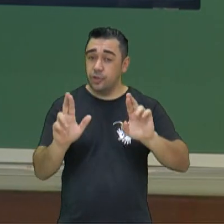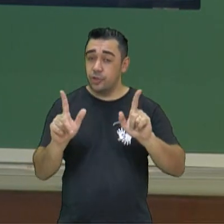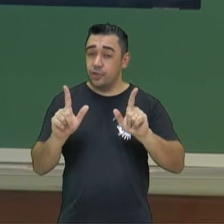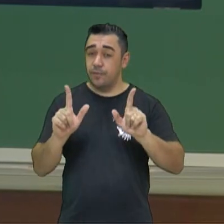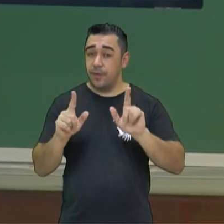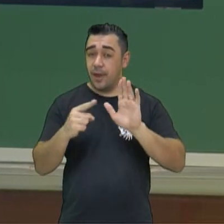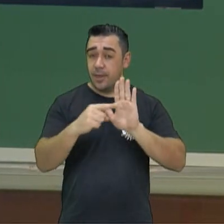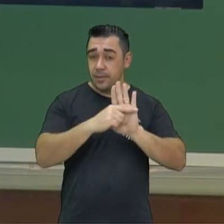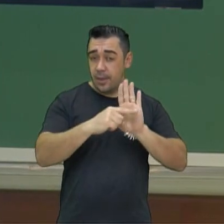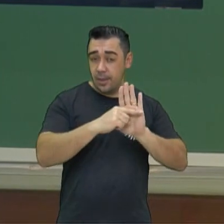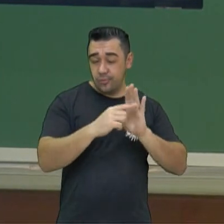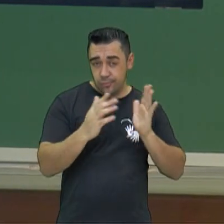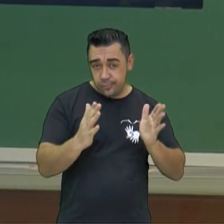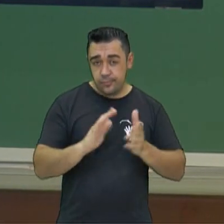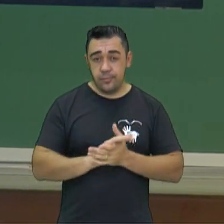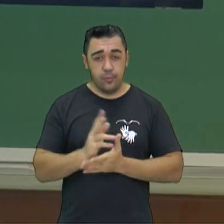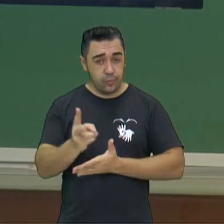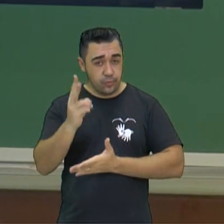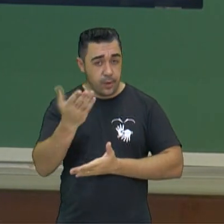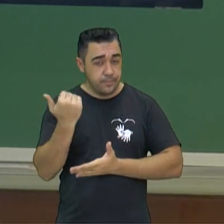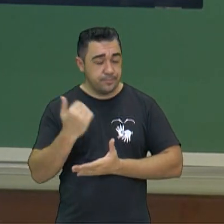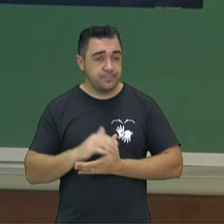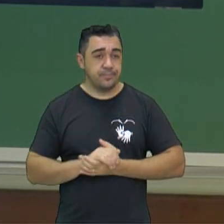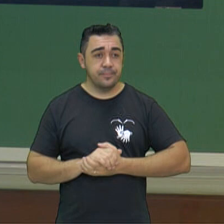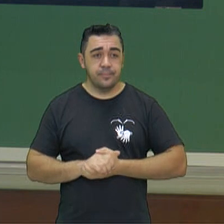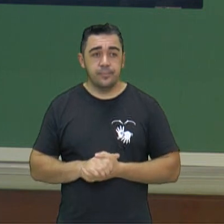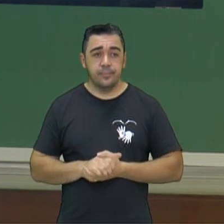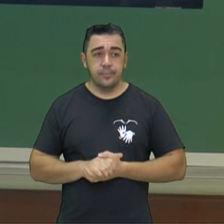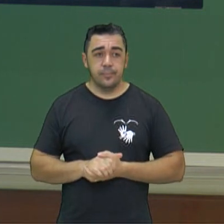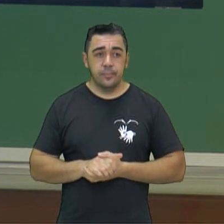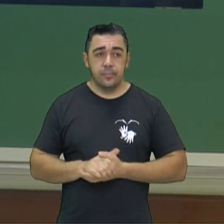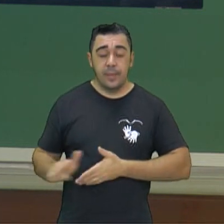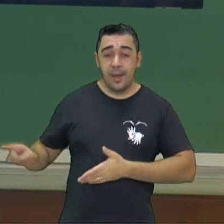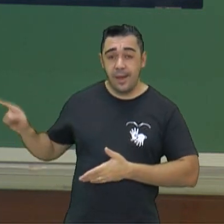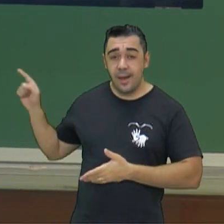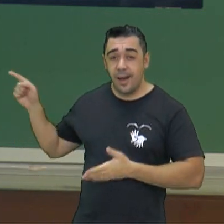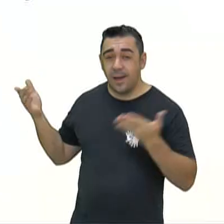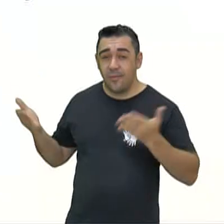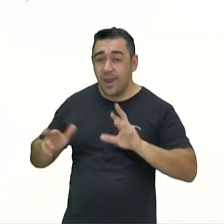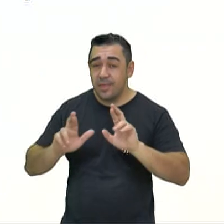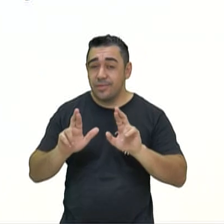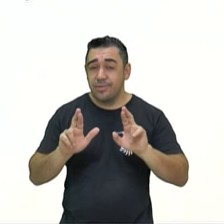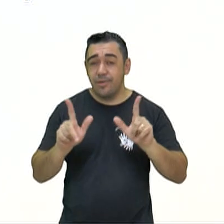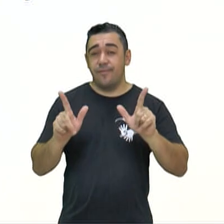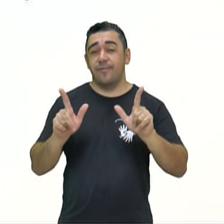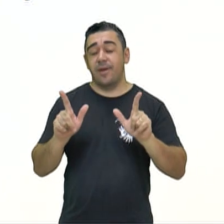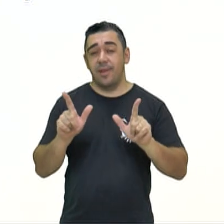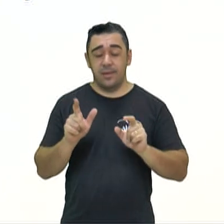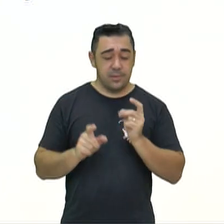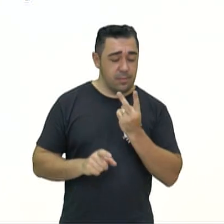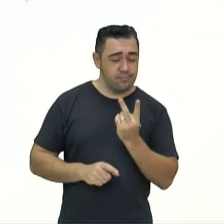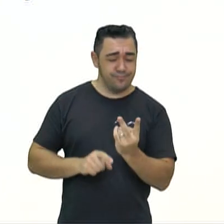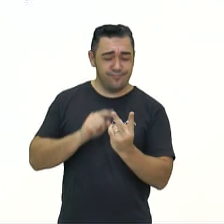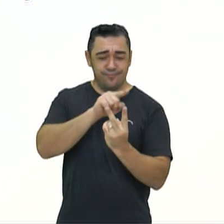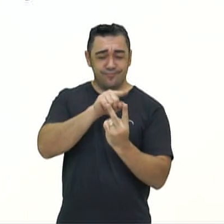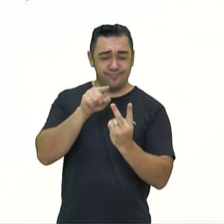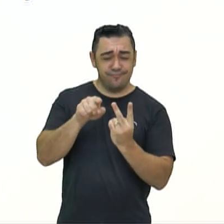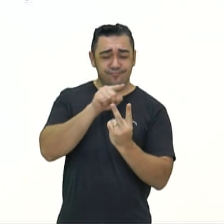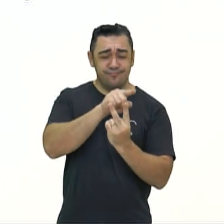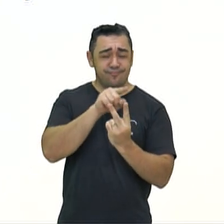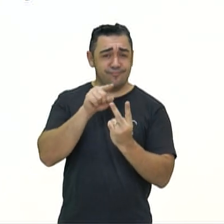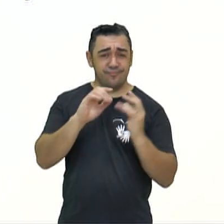depois, mas vamos continuar. Olha lá, produto da diferença de dois termos pela